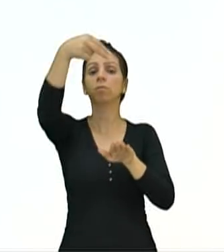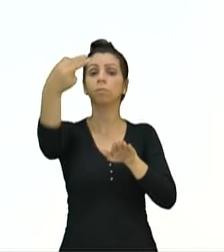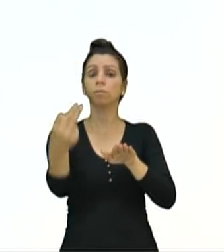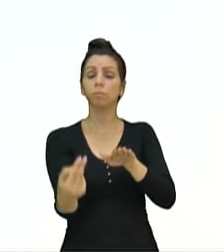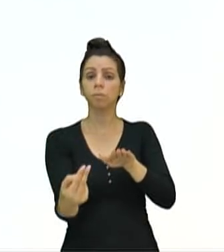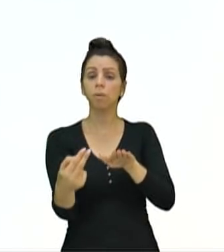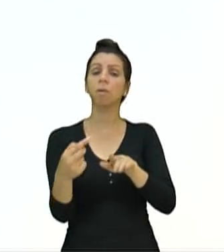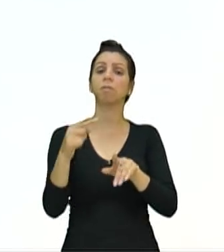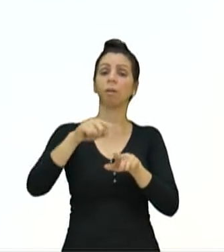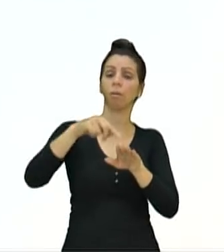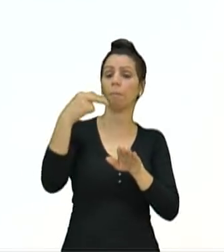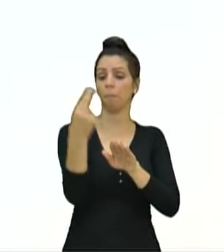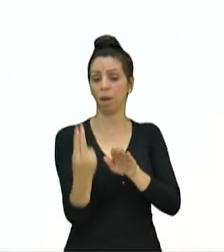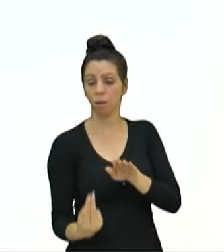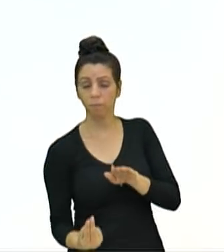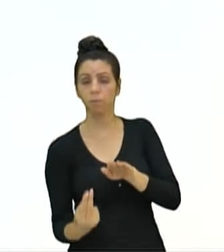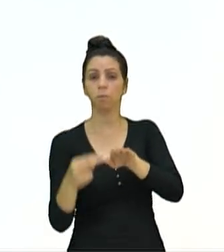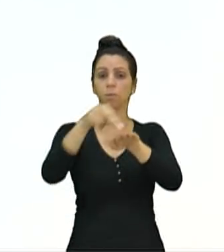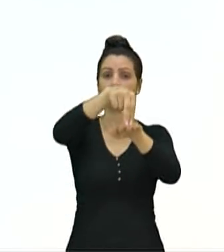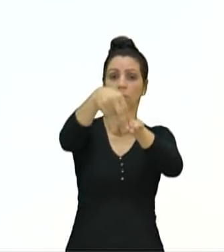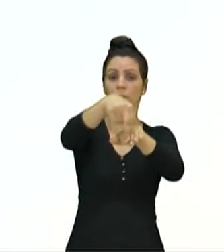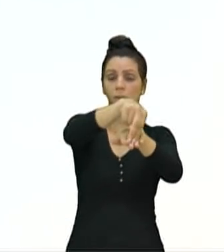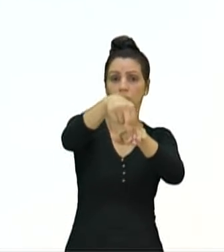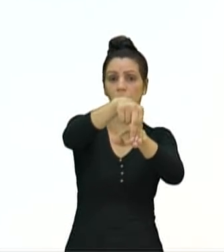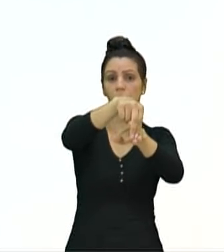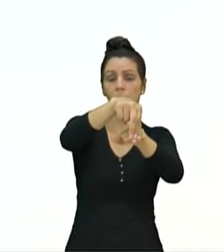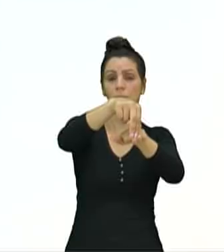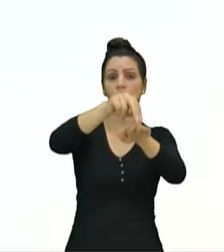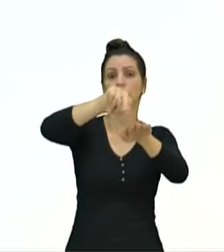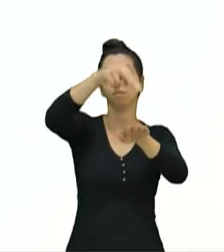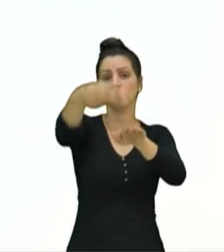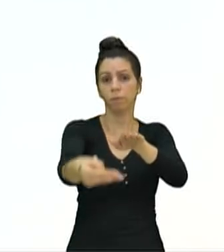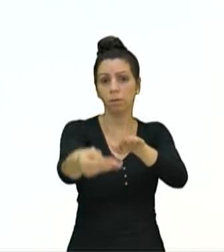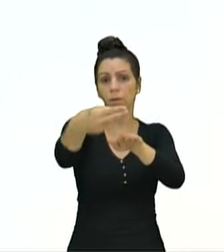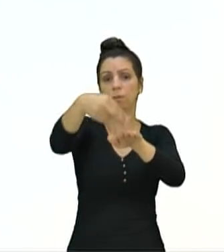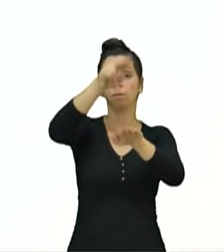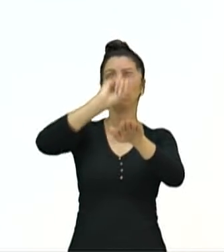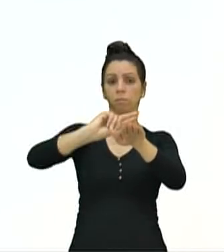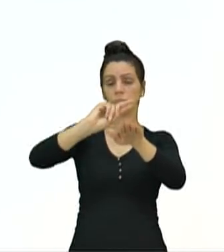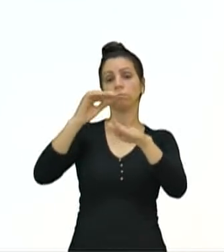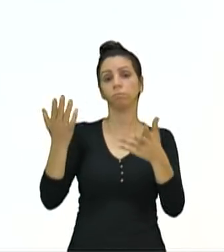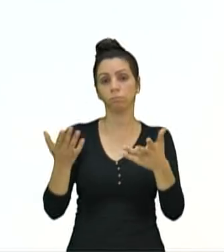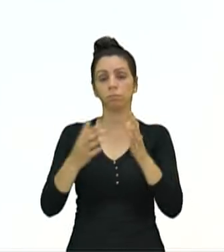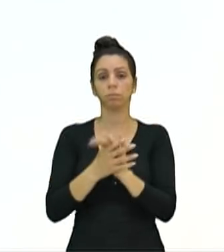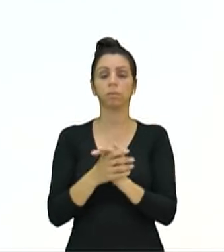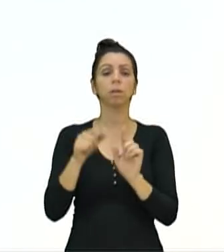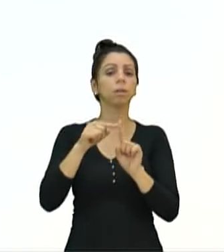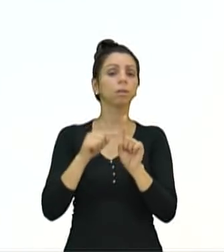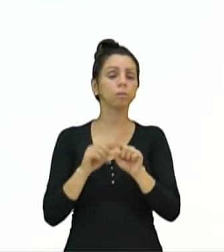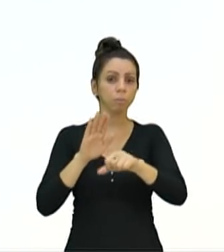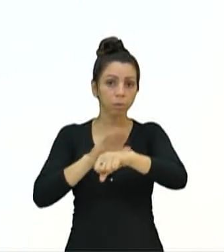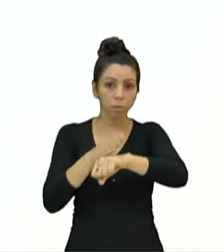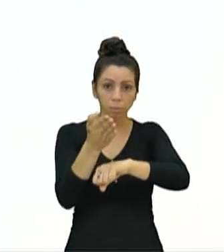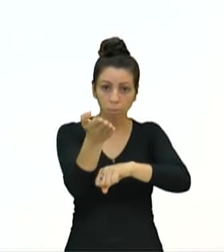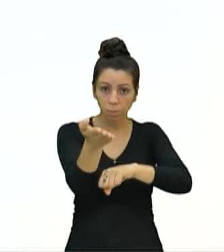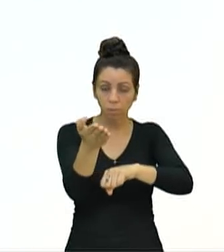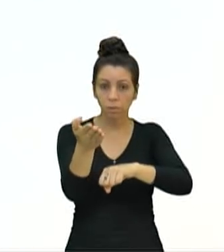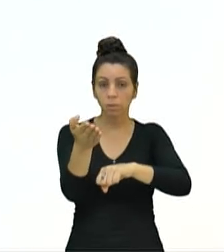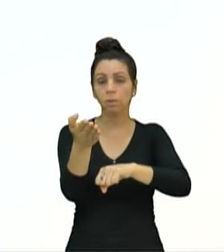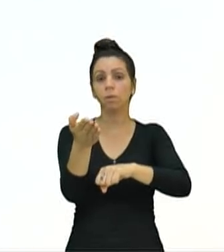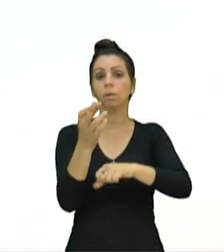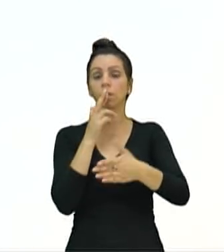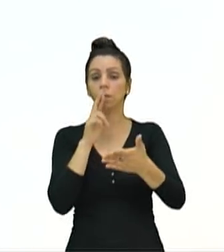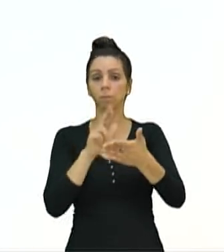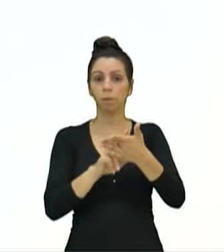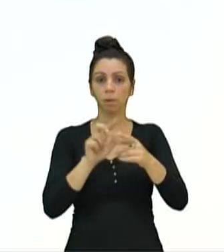salto parafuso, um salto de equilíbrio, um salto revirado ou um salto para trás. Um tempinho aí para vocês poderem